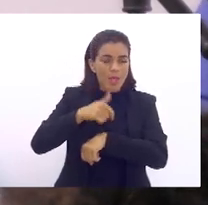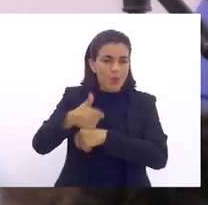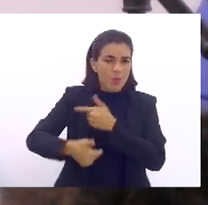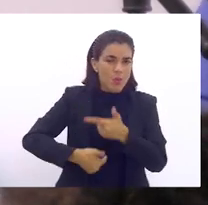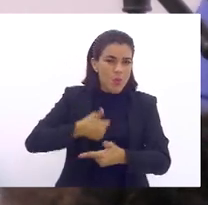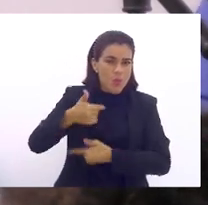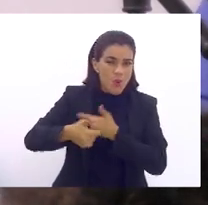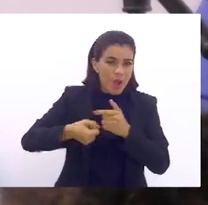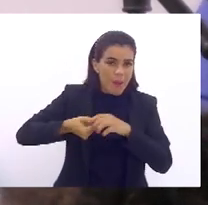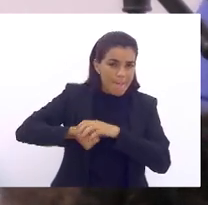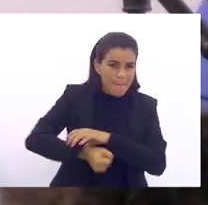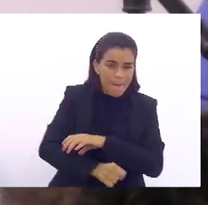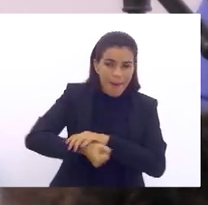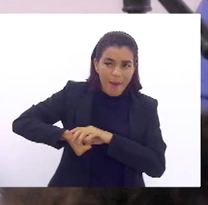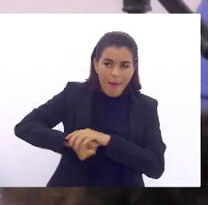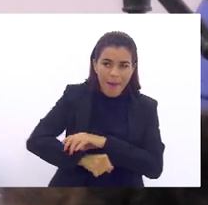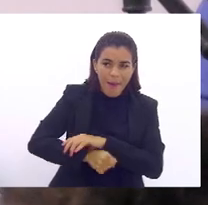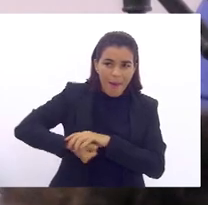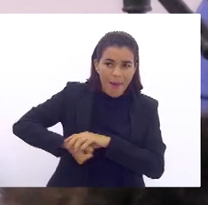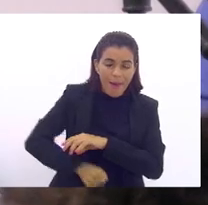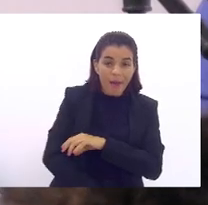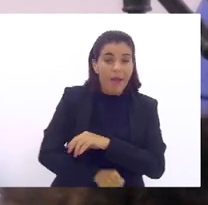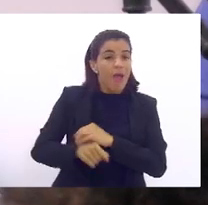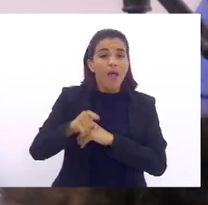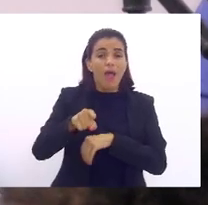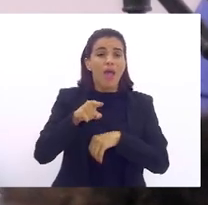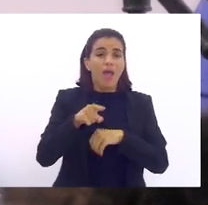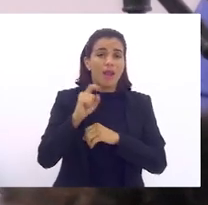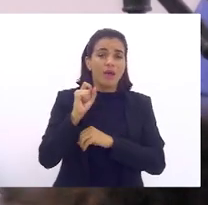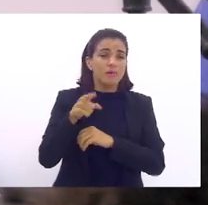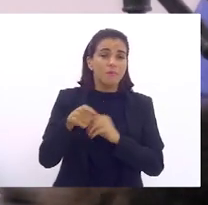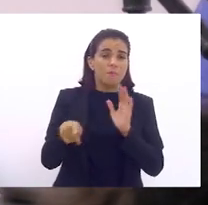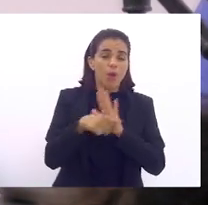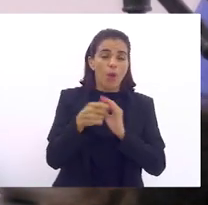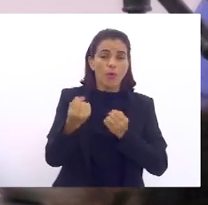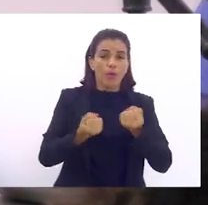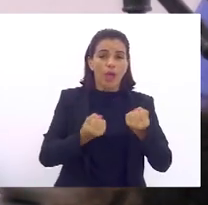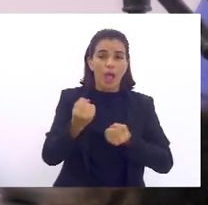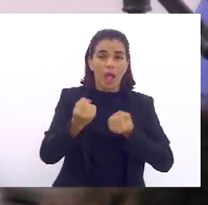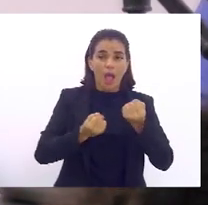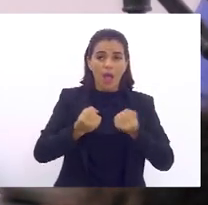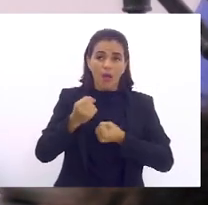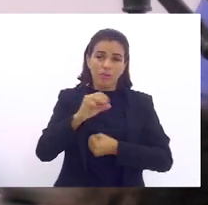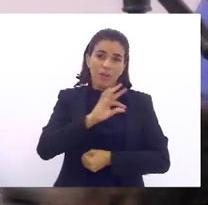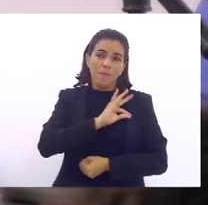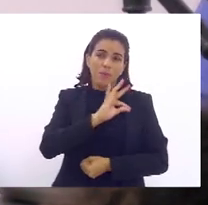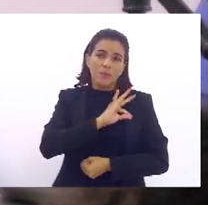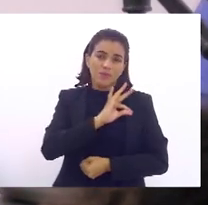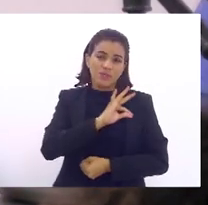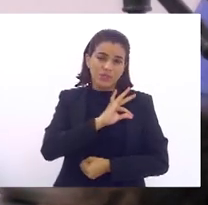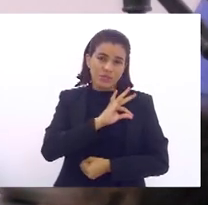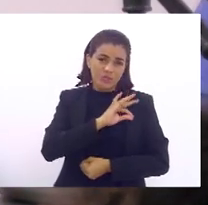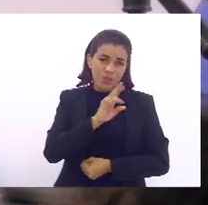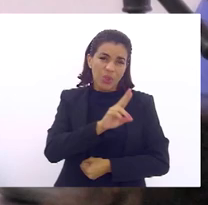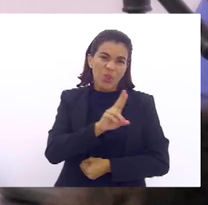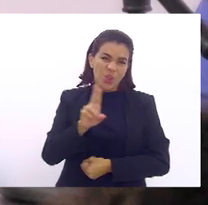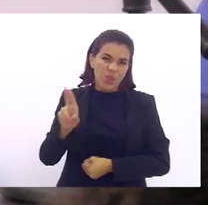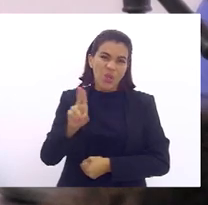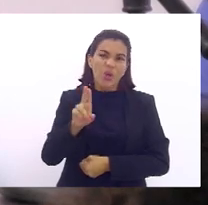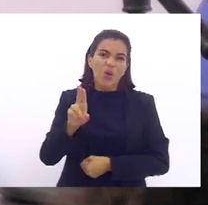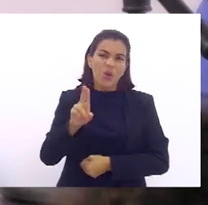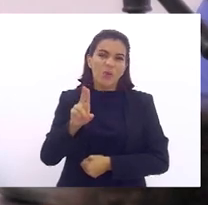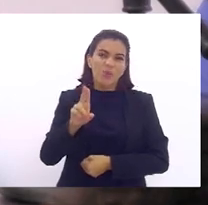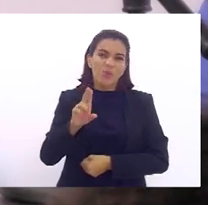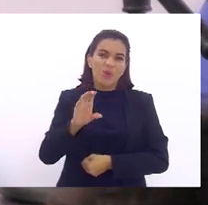parto eram transportadas na viatura que a gente chama conhece né popularmente